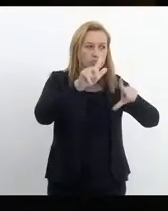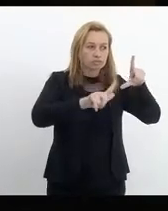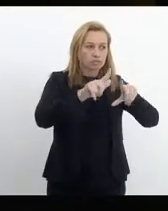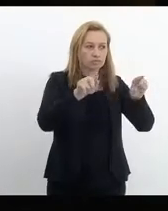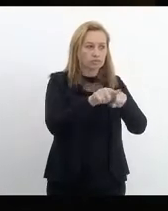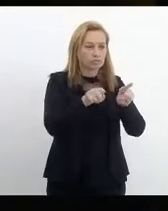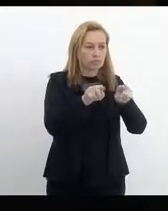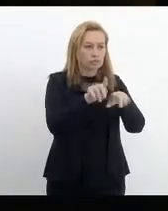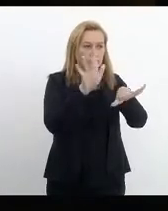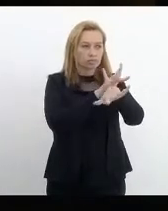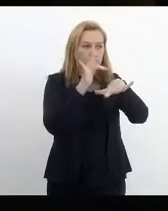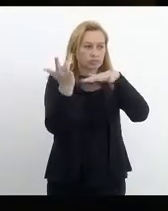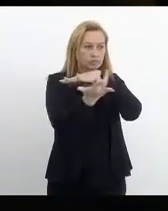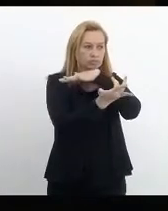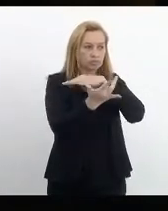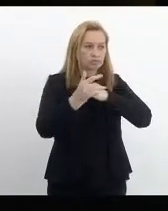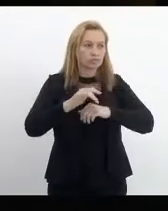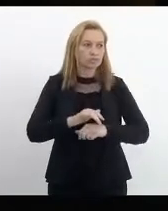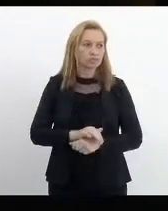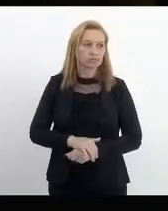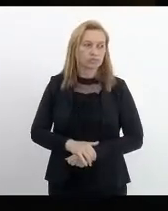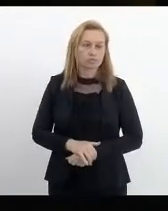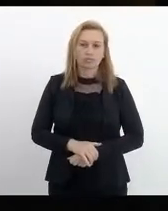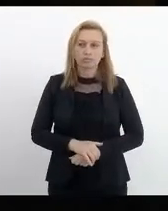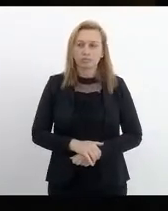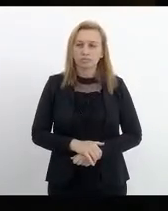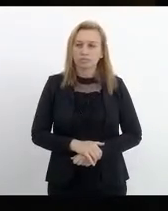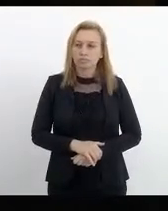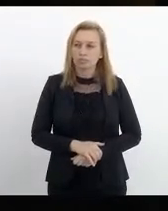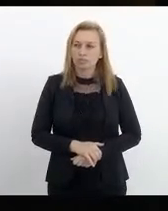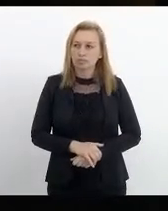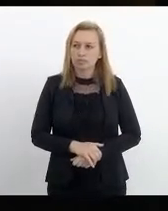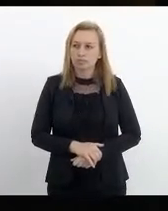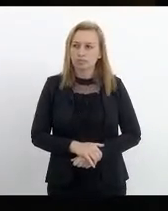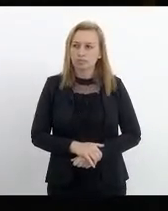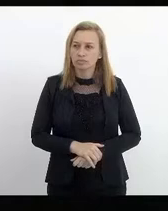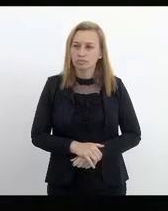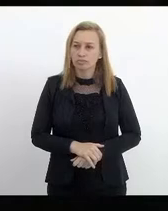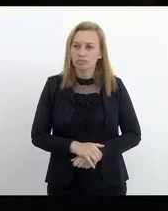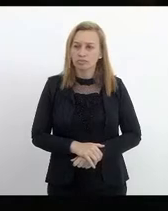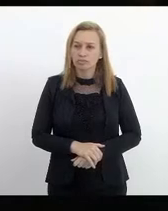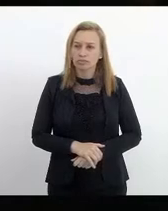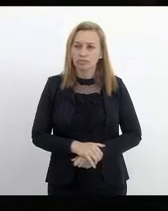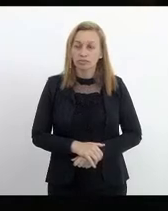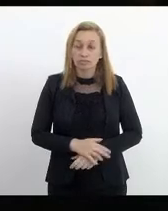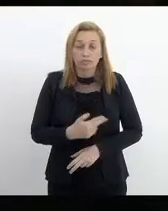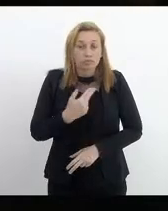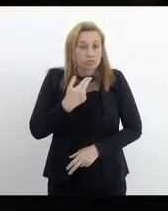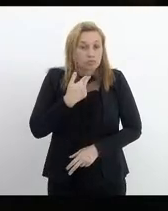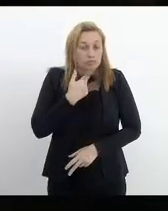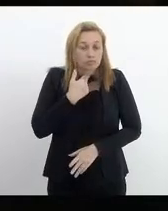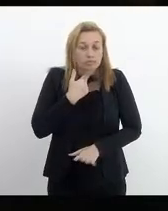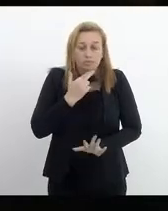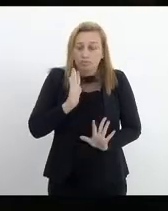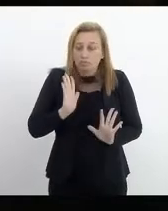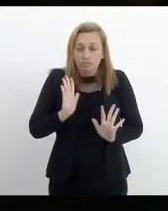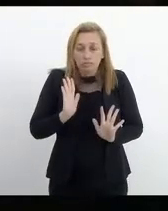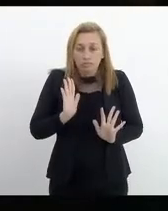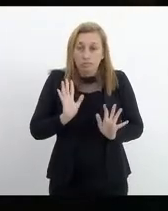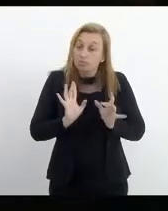acompanha o pelas redes sociais e eu não poderia de forma alguma